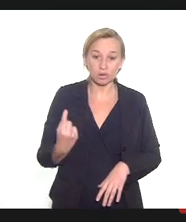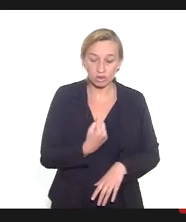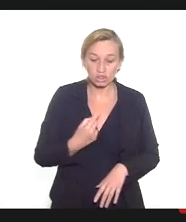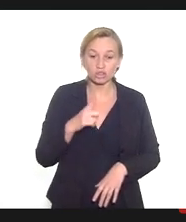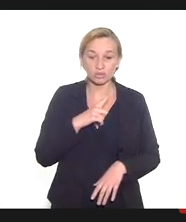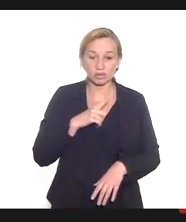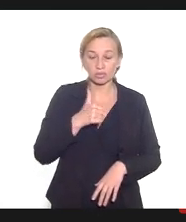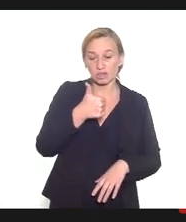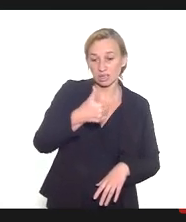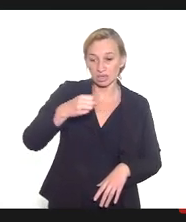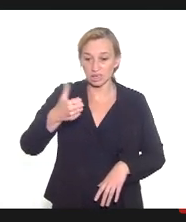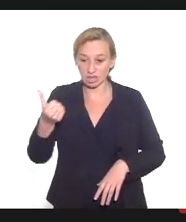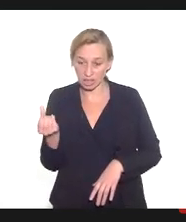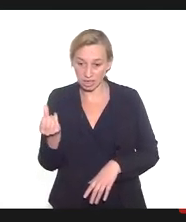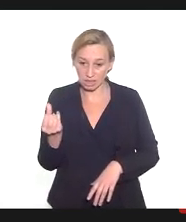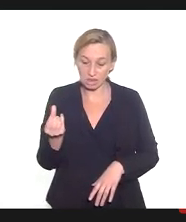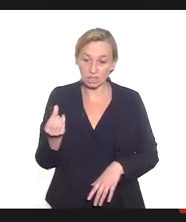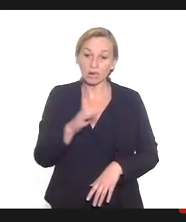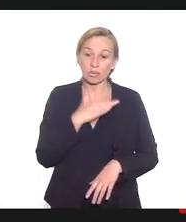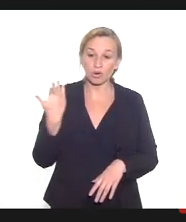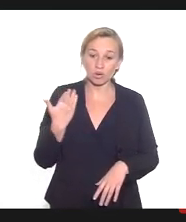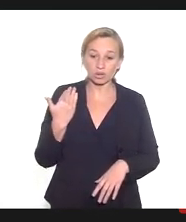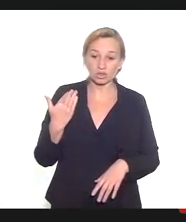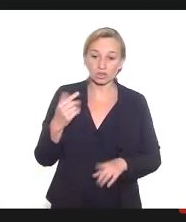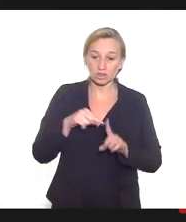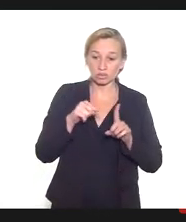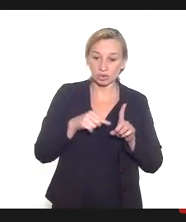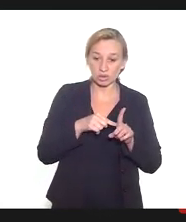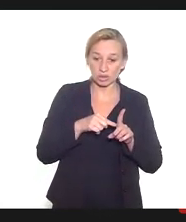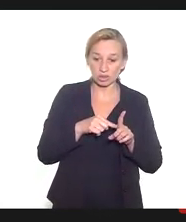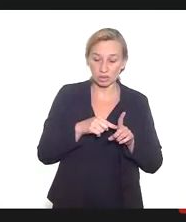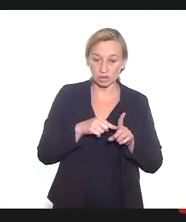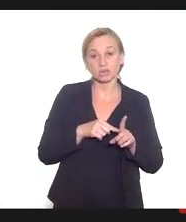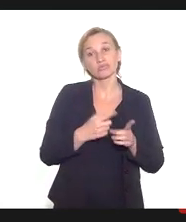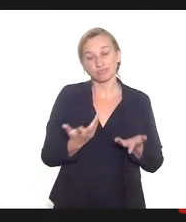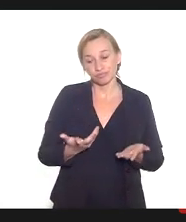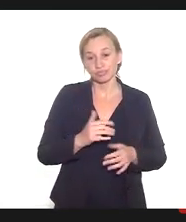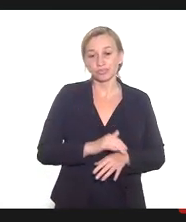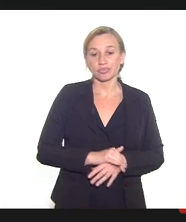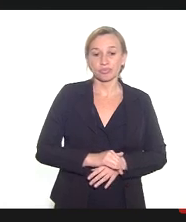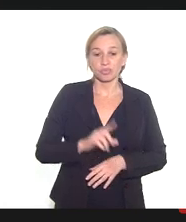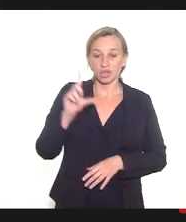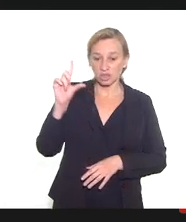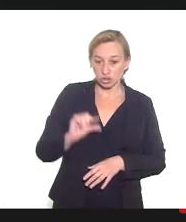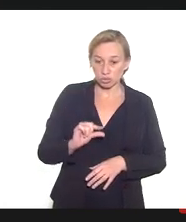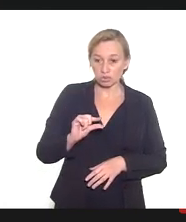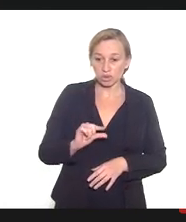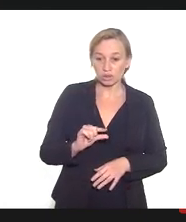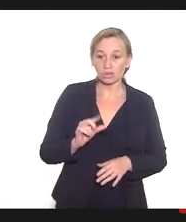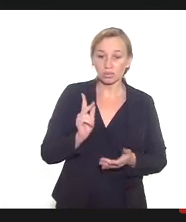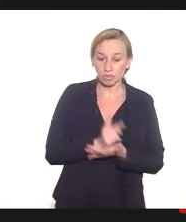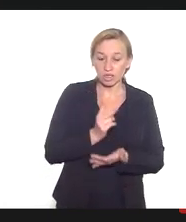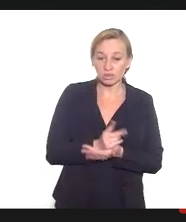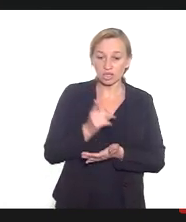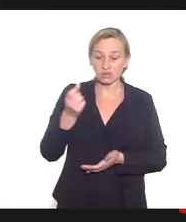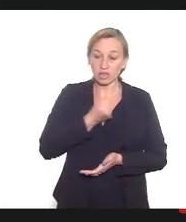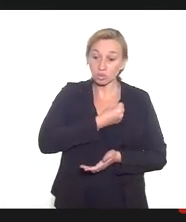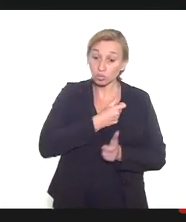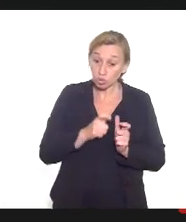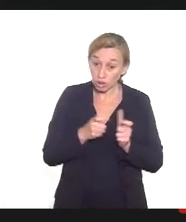106 morre em gestantes e diminuindo progressivamente apesar dos dois Picos que eles tiveram